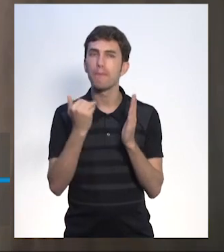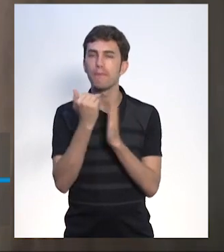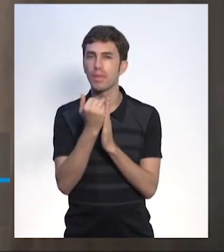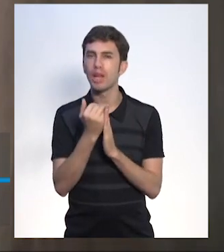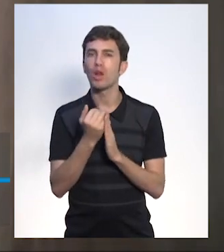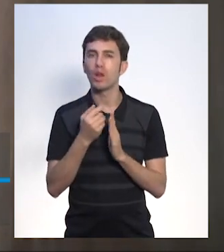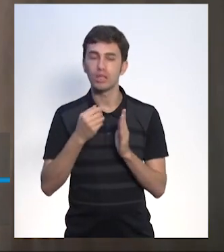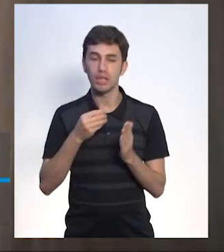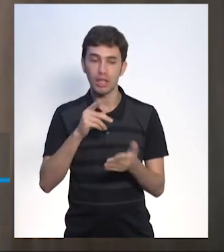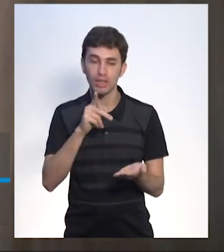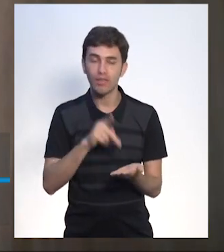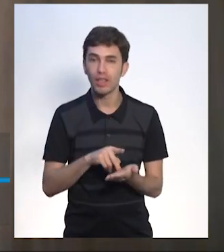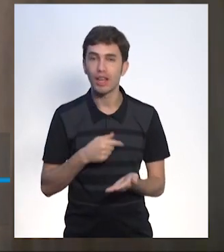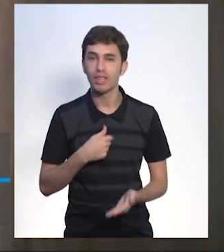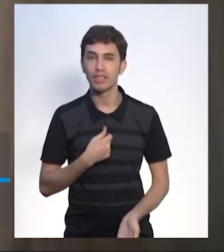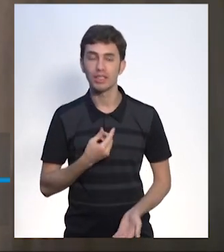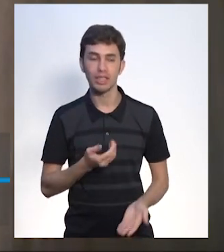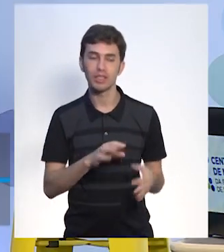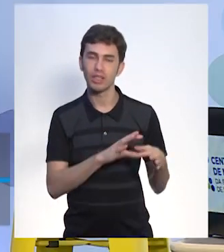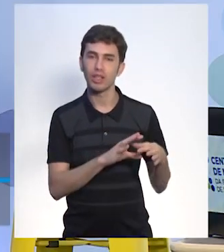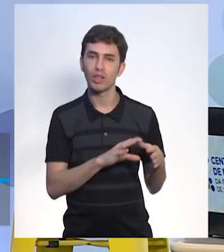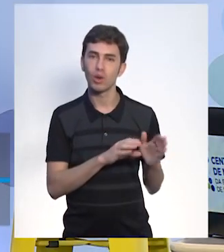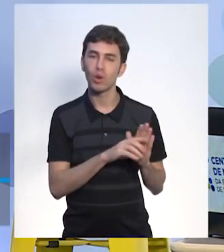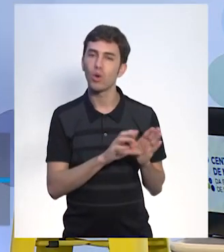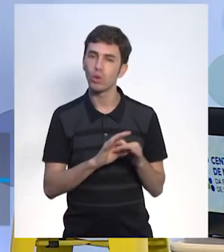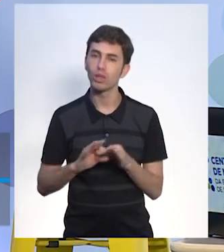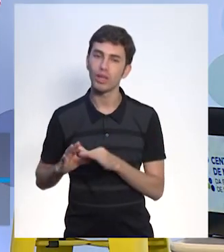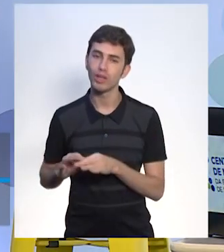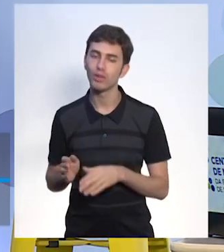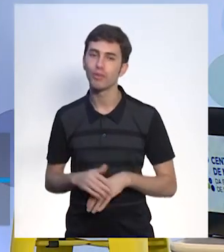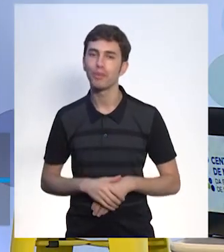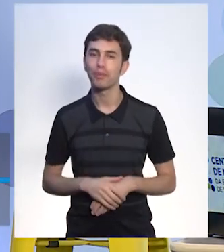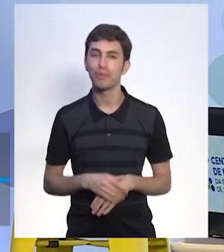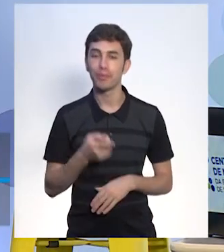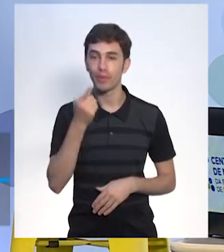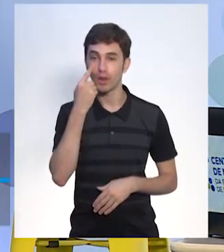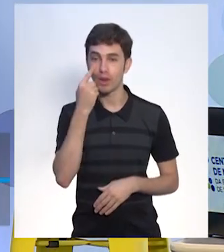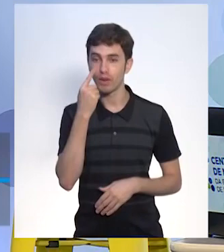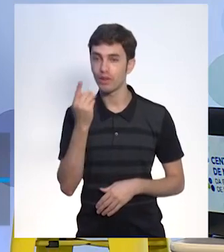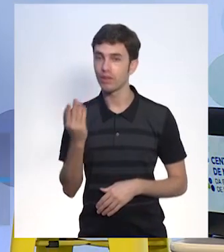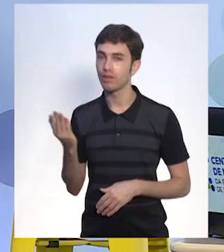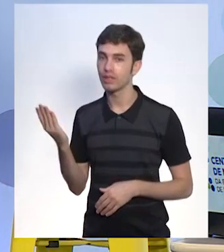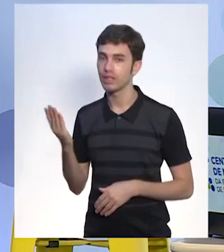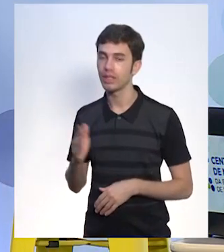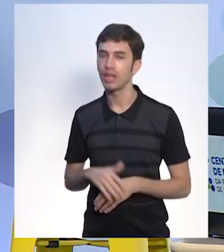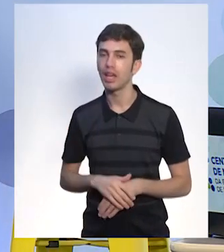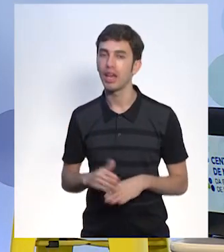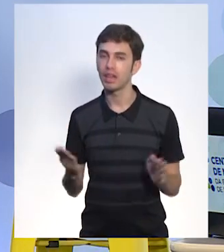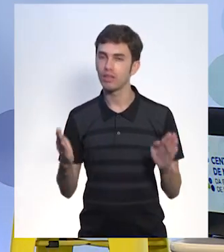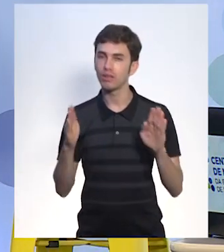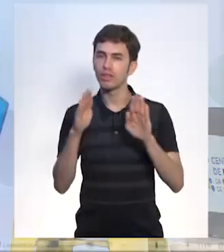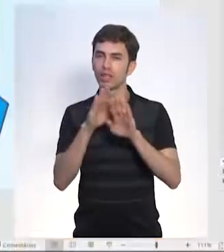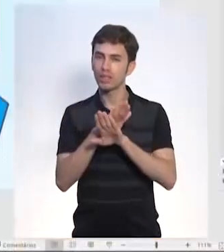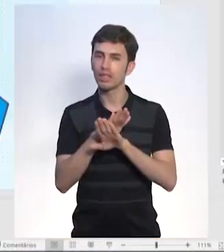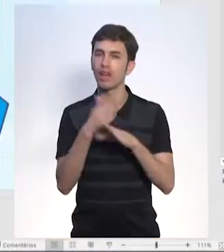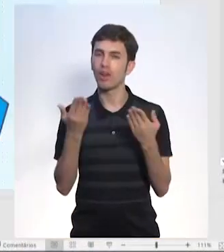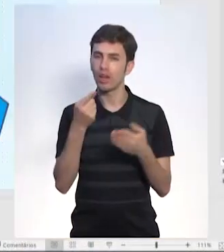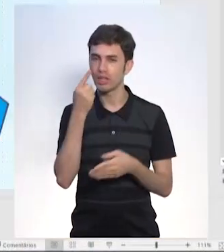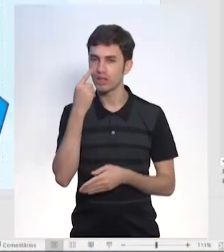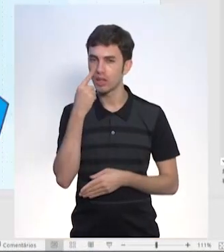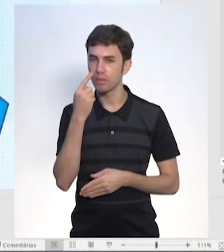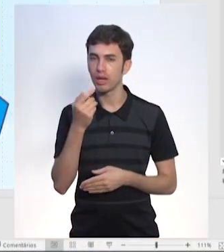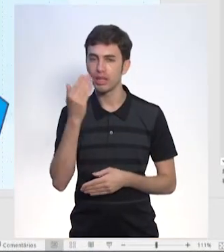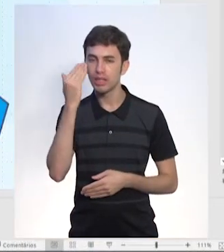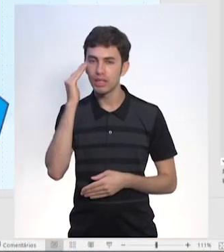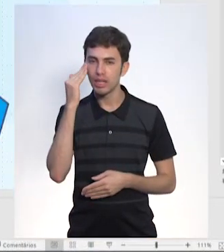pouco mais real esse contexto, né, Osmar? É verdade, o pessoal vai fazer uma graça aí, né? Vai fazer uma sobreposição só para a gente ter uma ideia de como que a